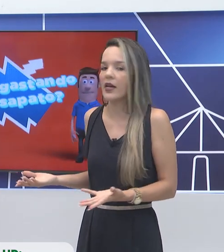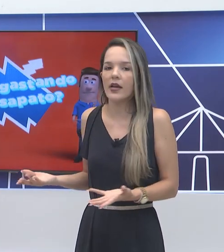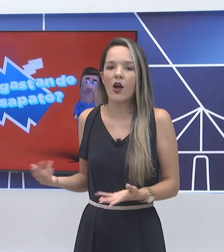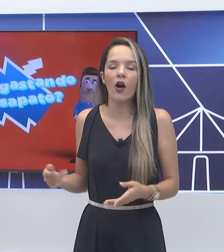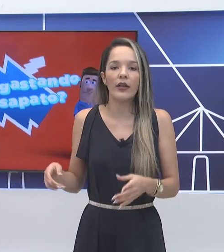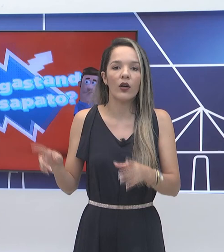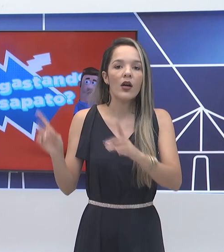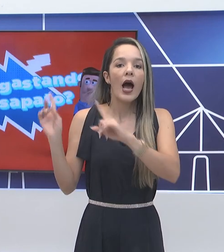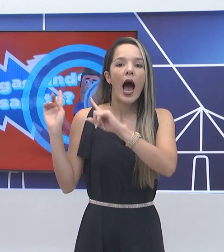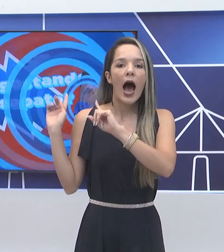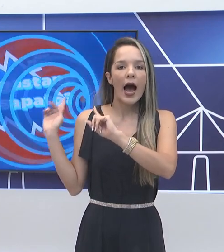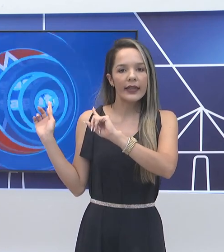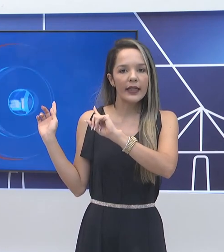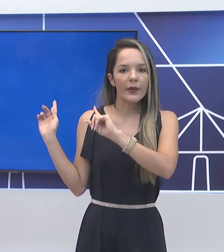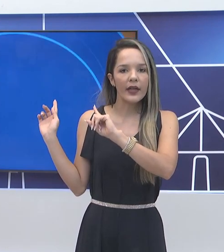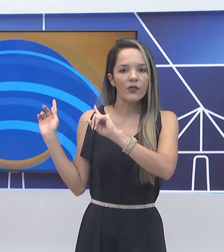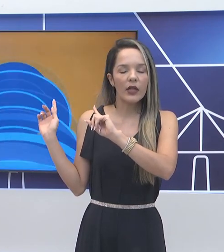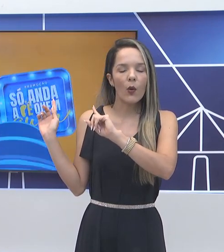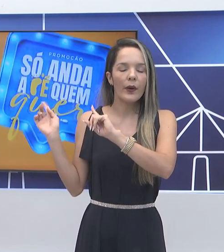ó aqui, ó. Olha,